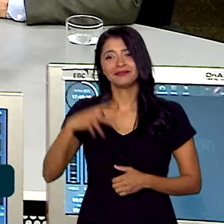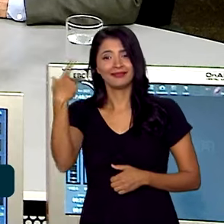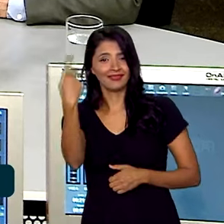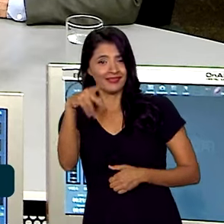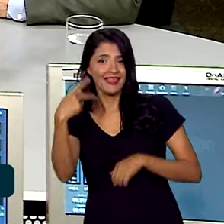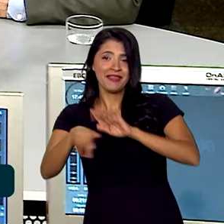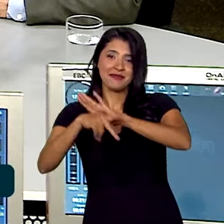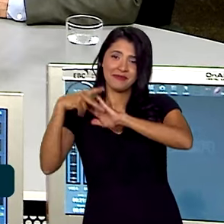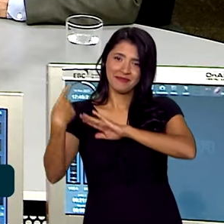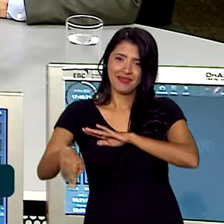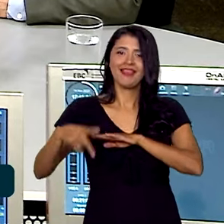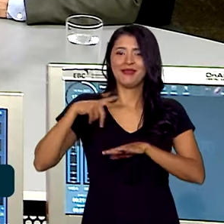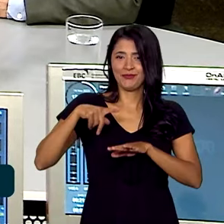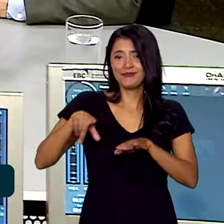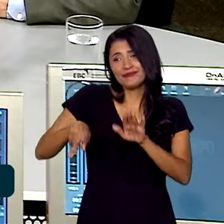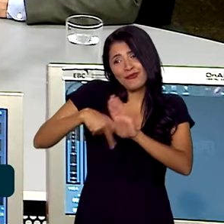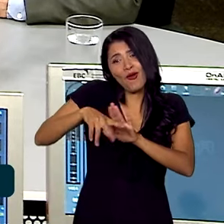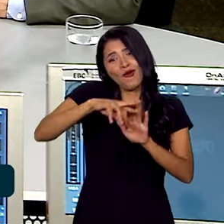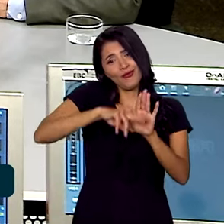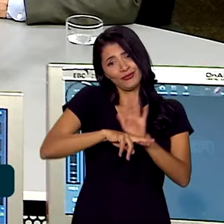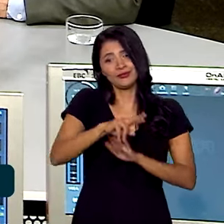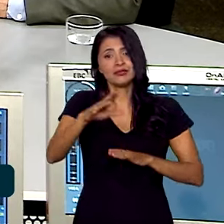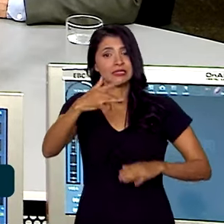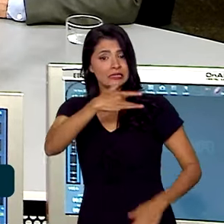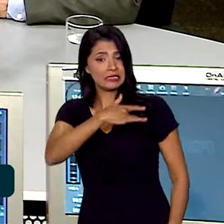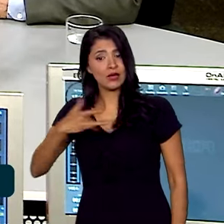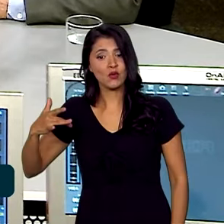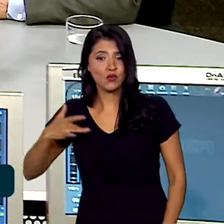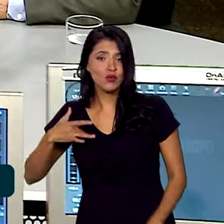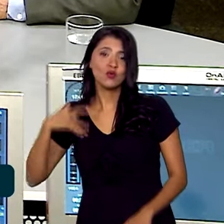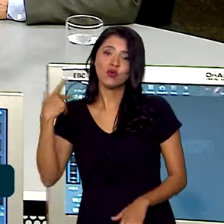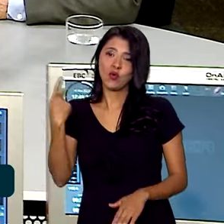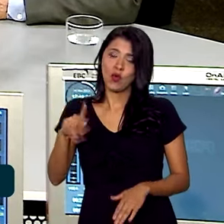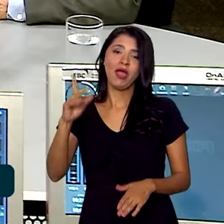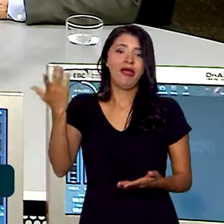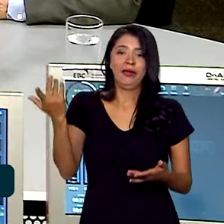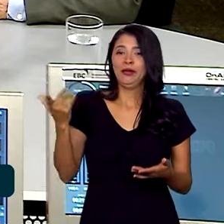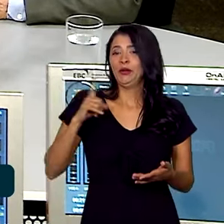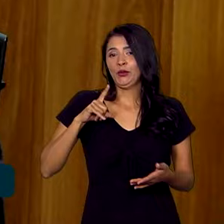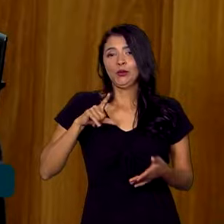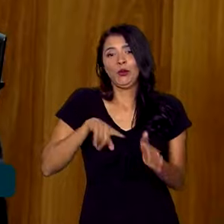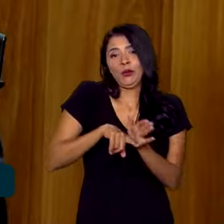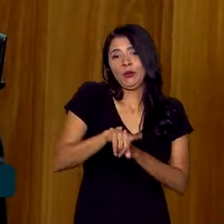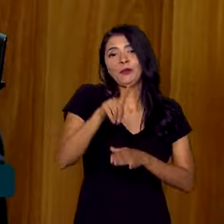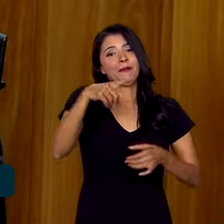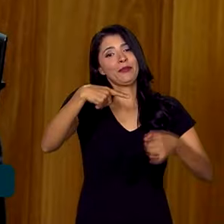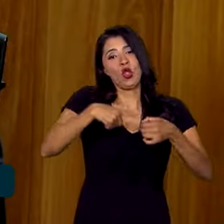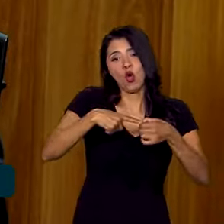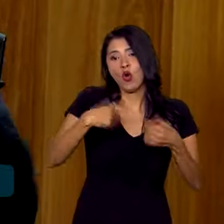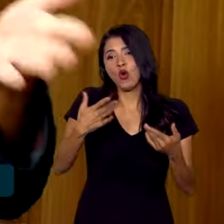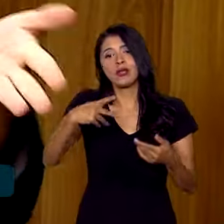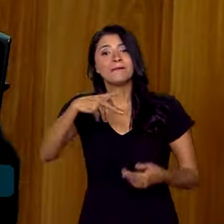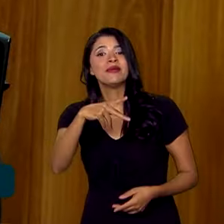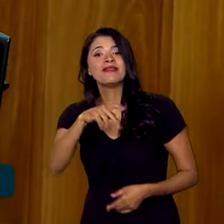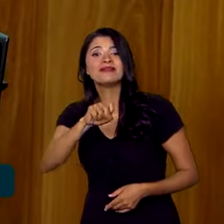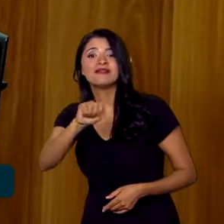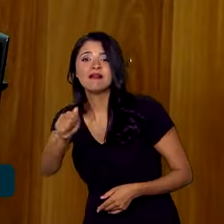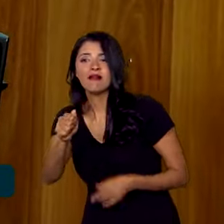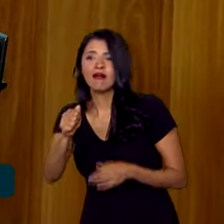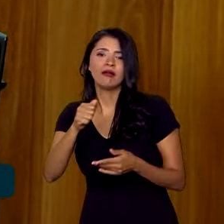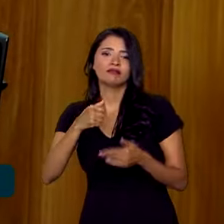dos procedimentos de saúde né nem mesmo nem o exame de toque nem o PSA nem outros procedimentos como